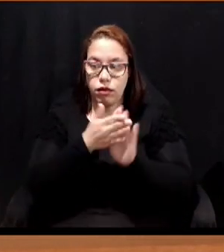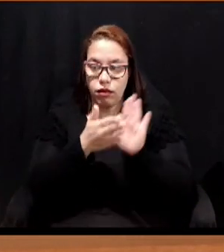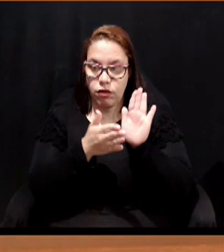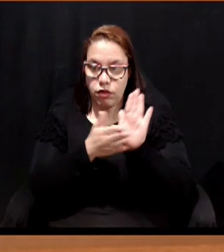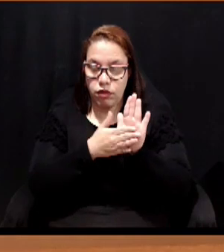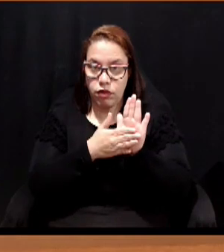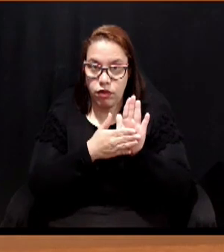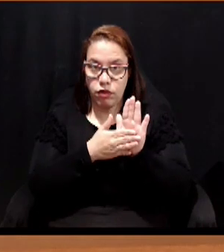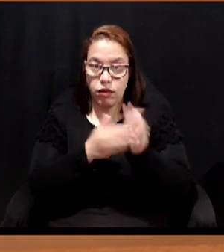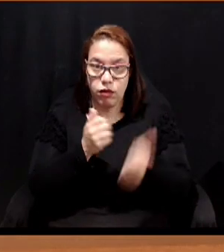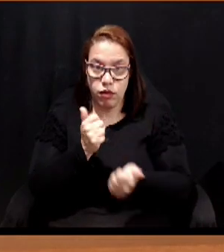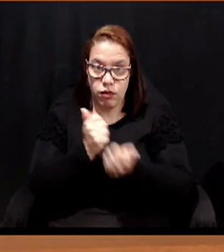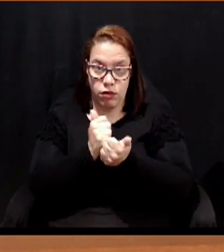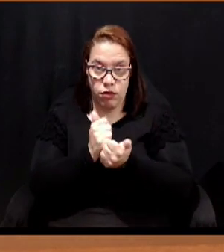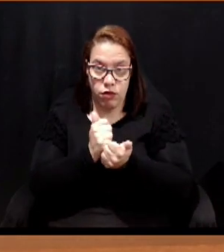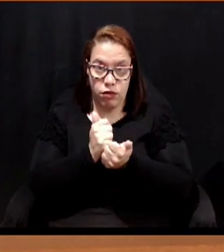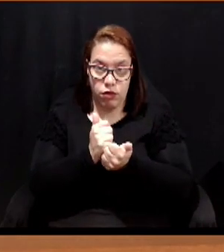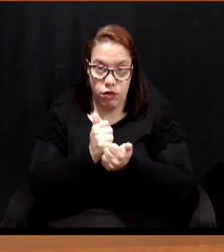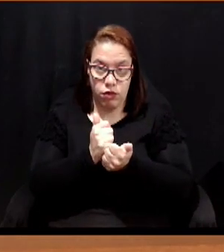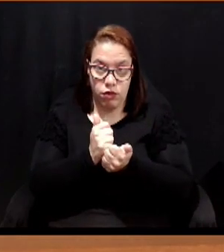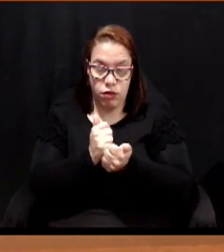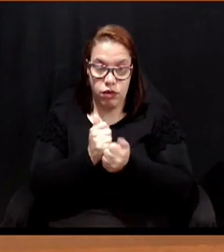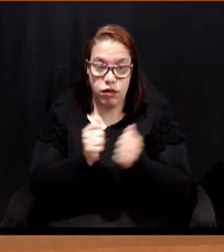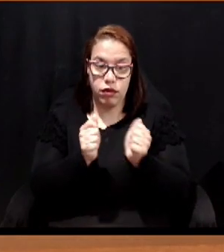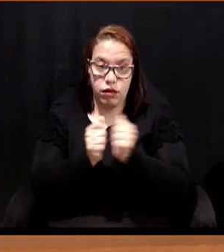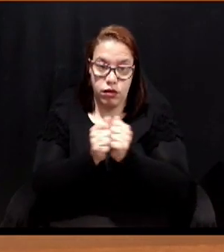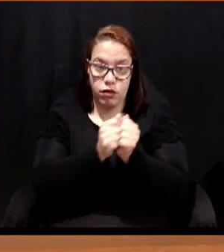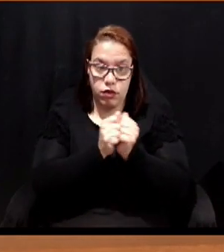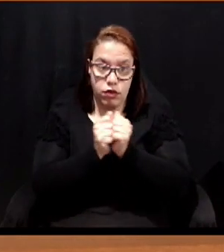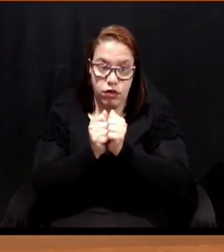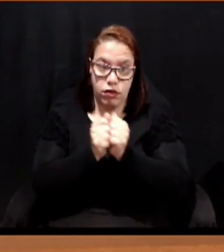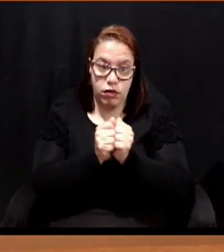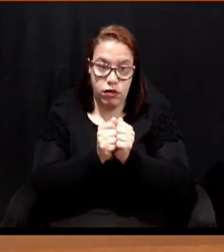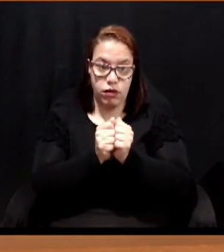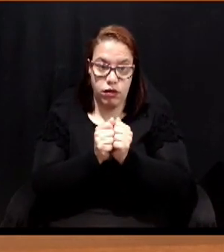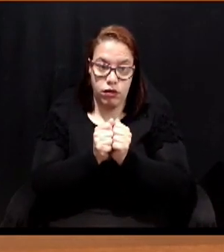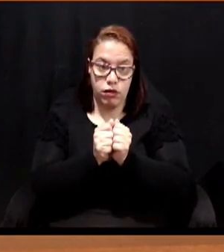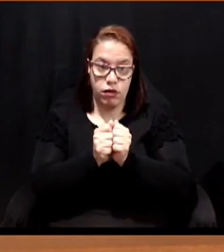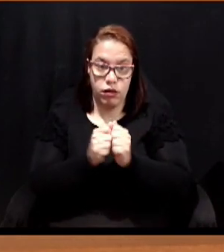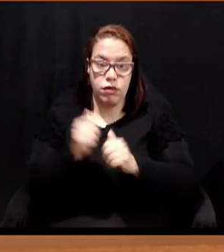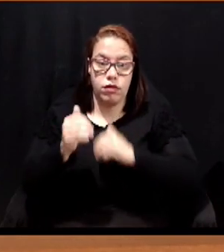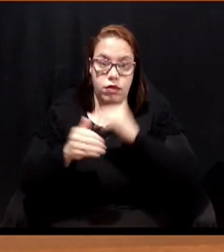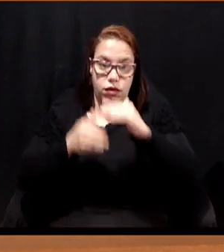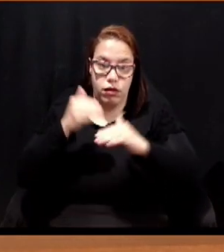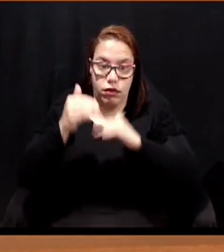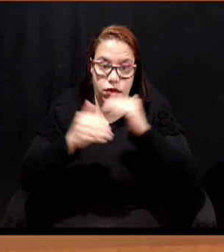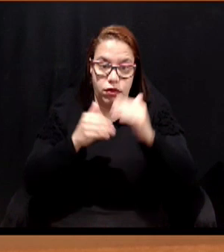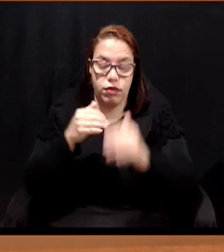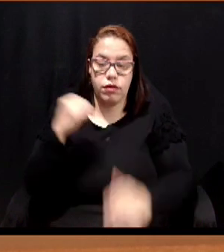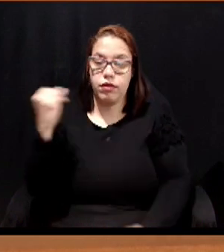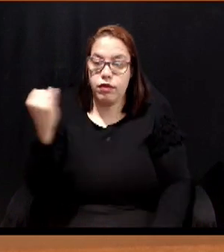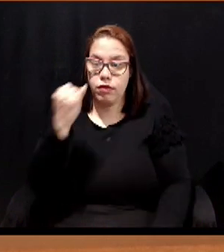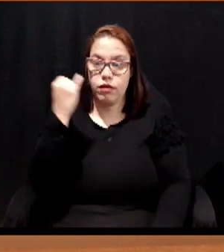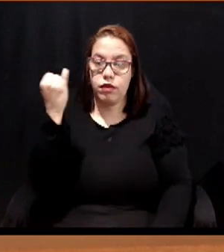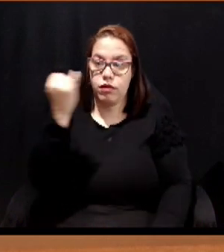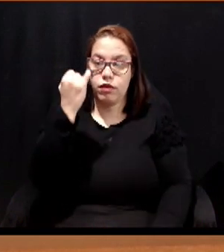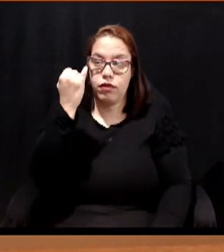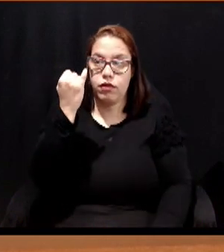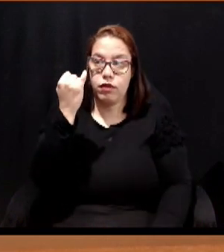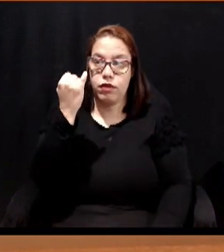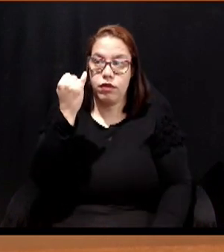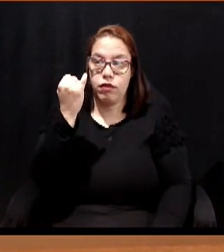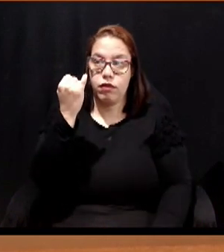parceria para que a gente caminhe juntos, né, nessa demanda tão importante, que é